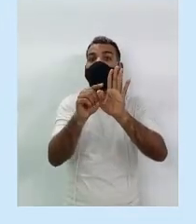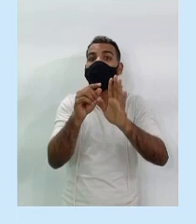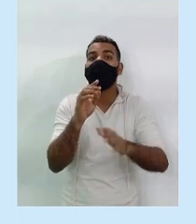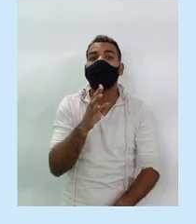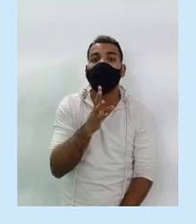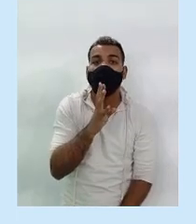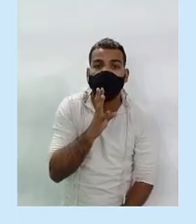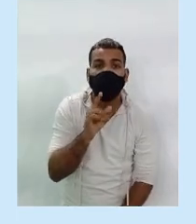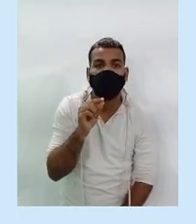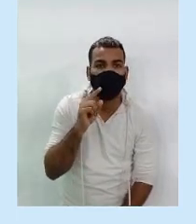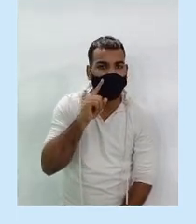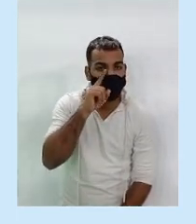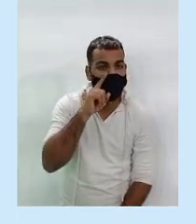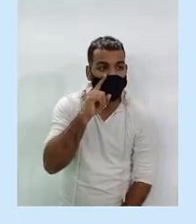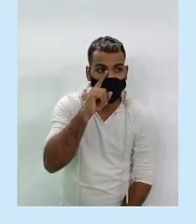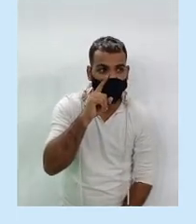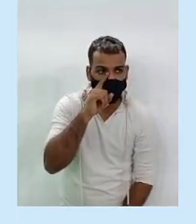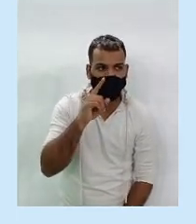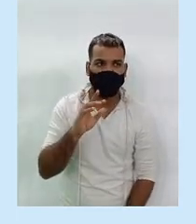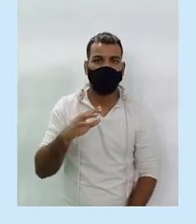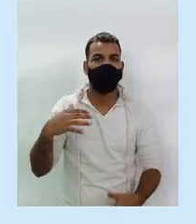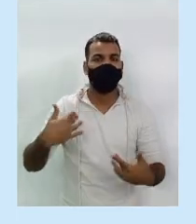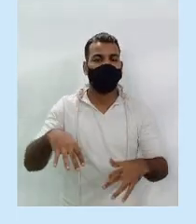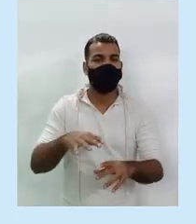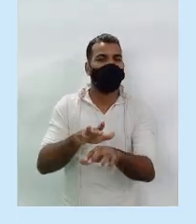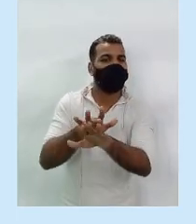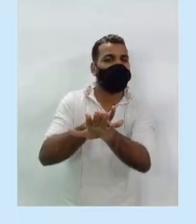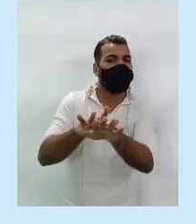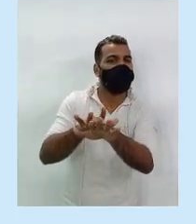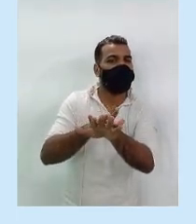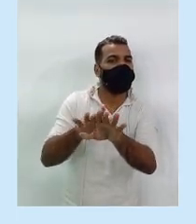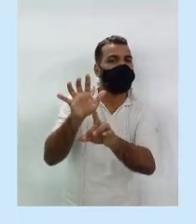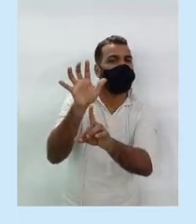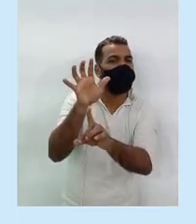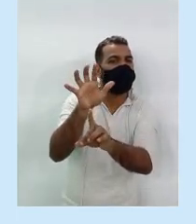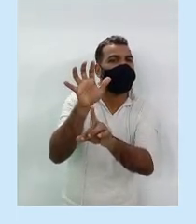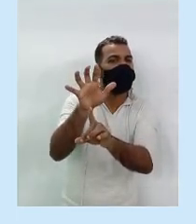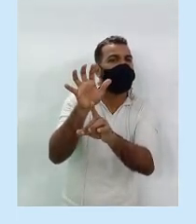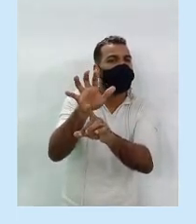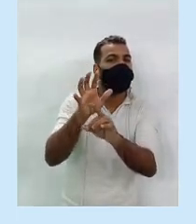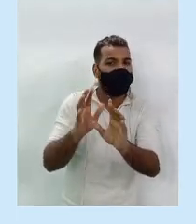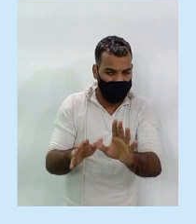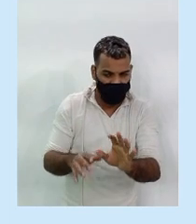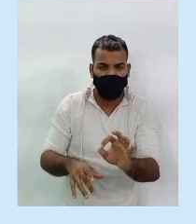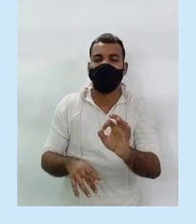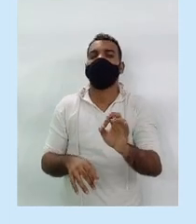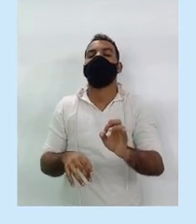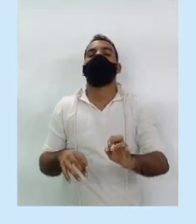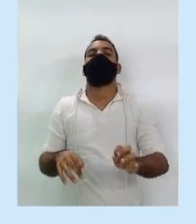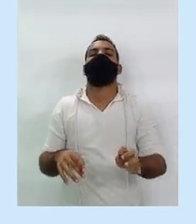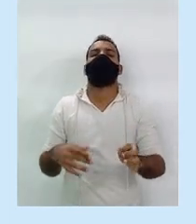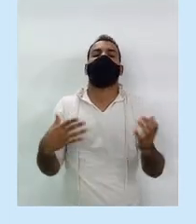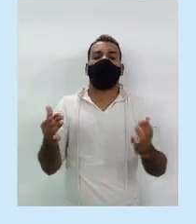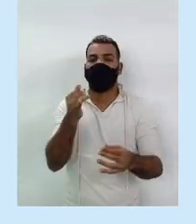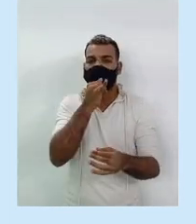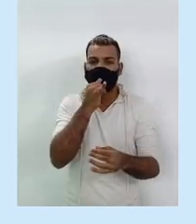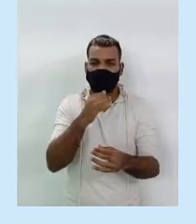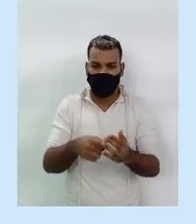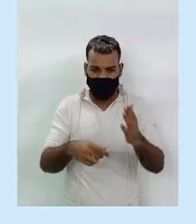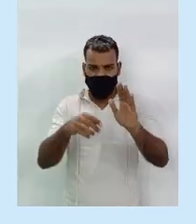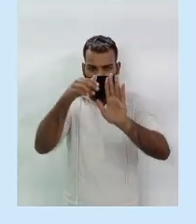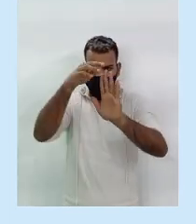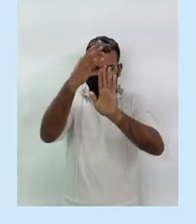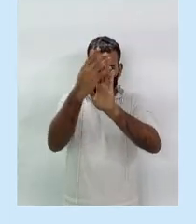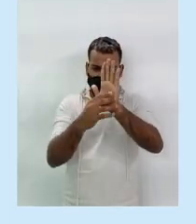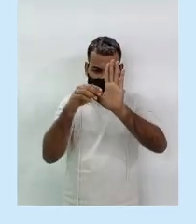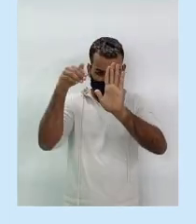são perigosas, noticiosas, no sentido pejorativo, ou seja, não há uma assinatura e